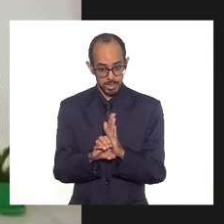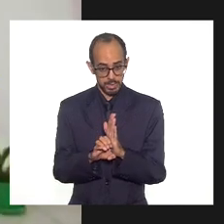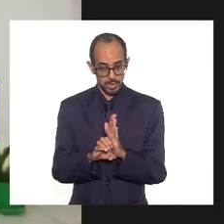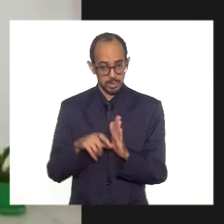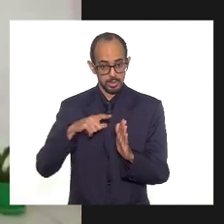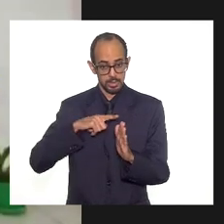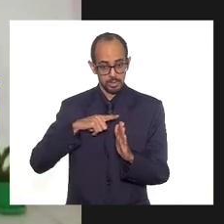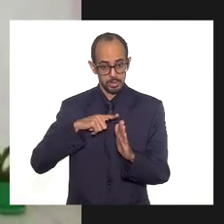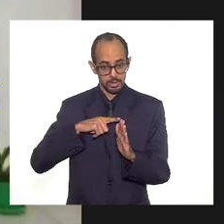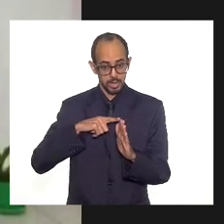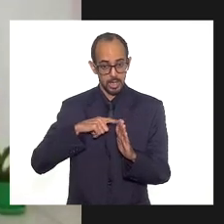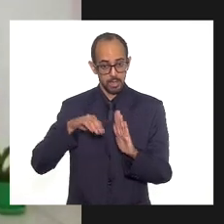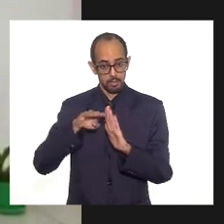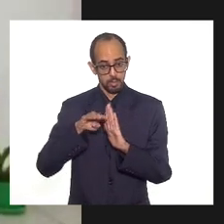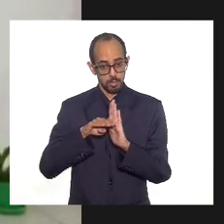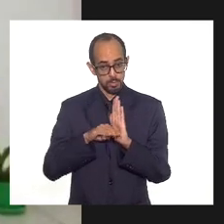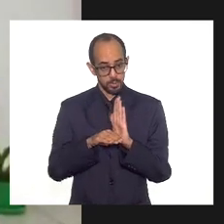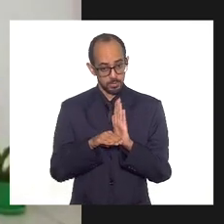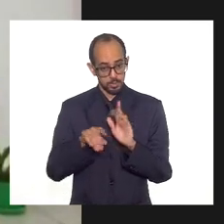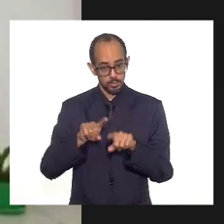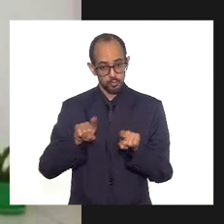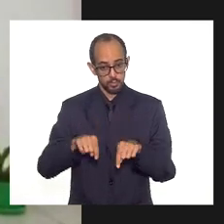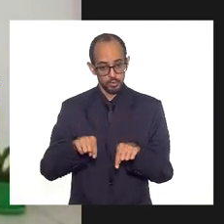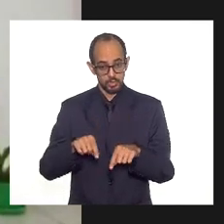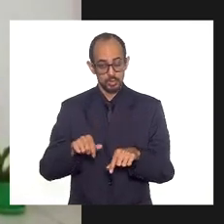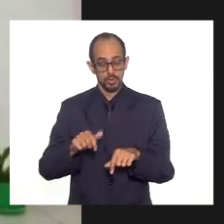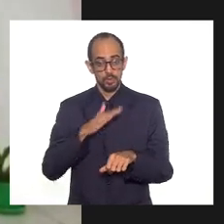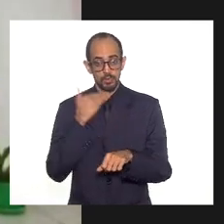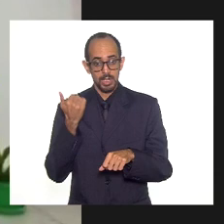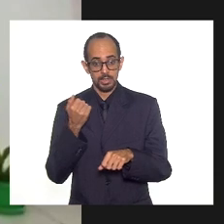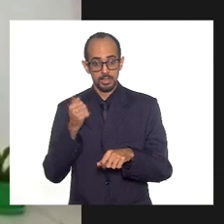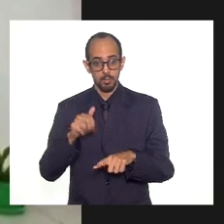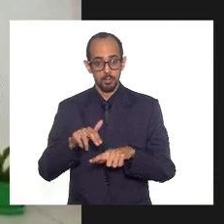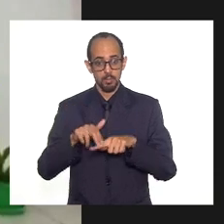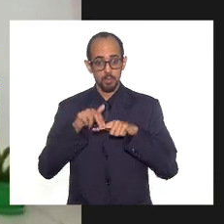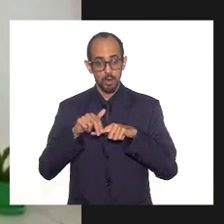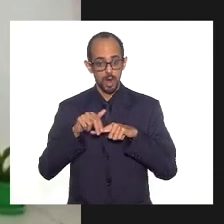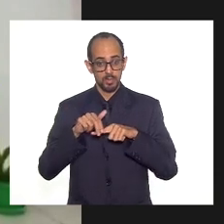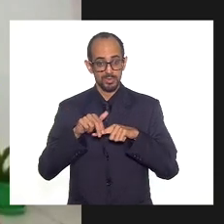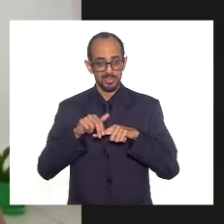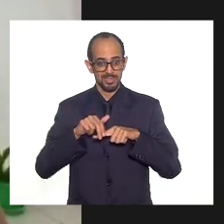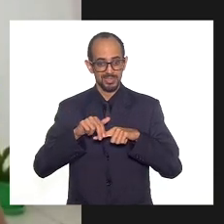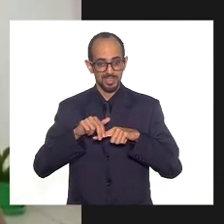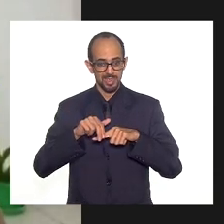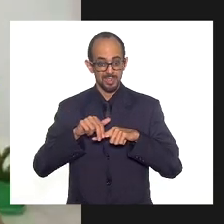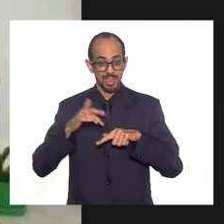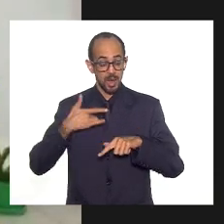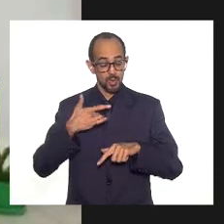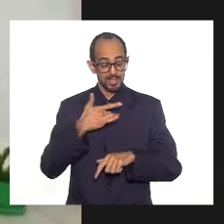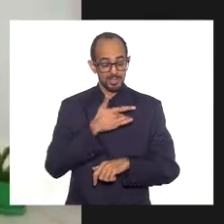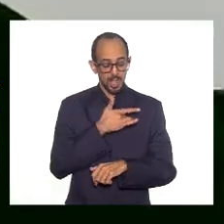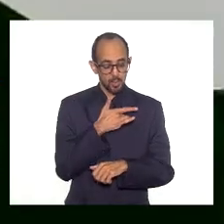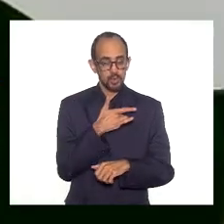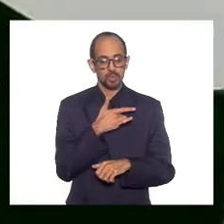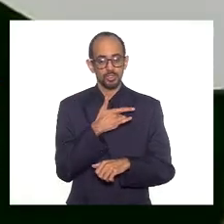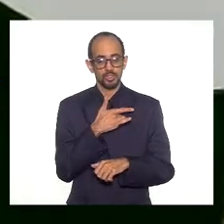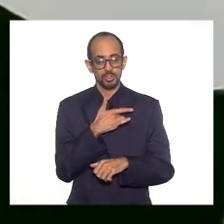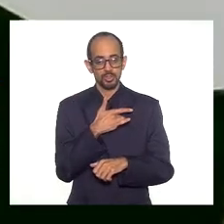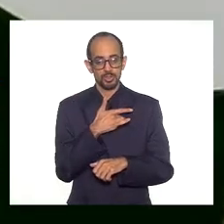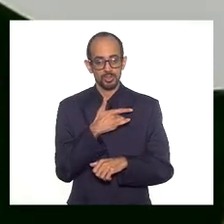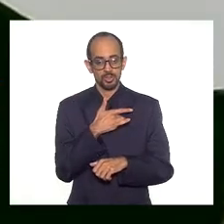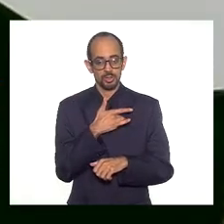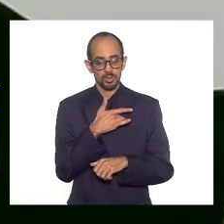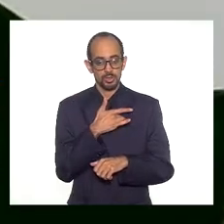o programa para servidores mortos em decorrência do exercício das suas funções da área de saúde,